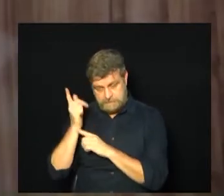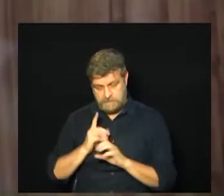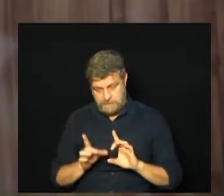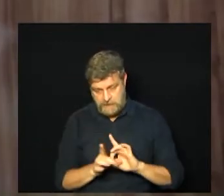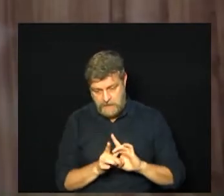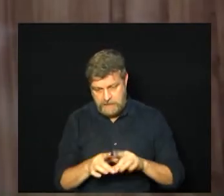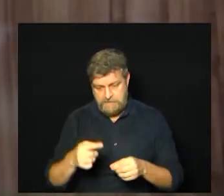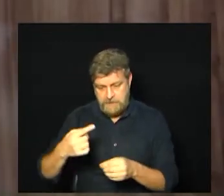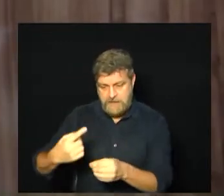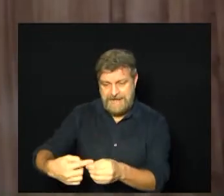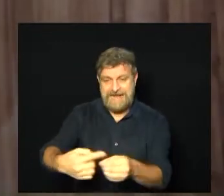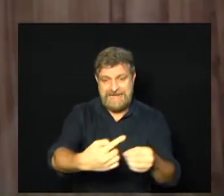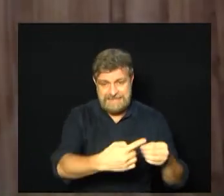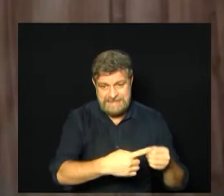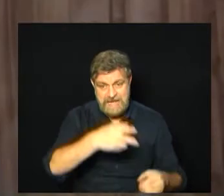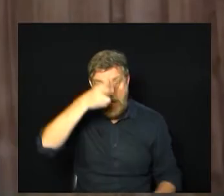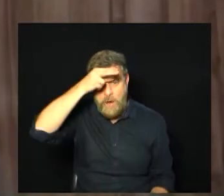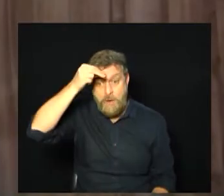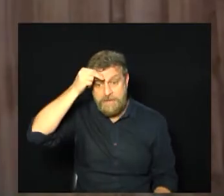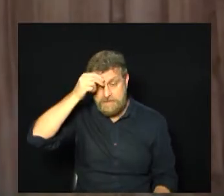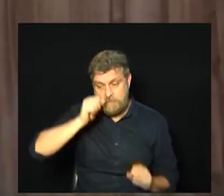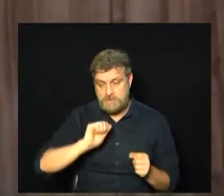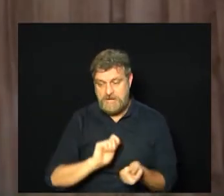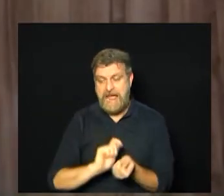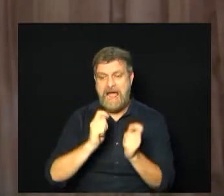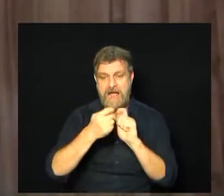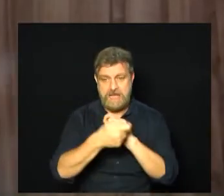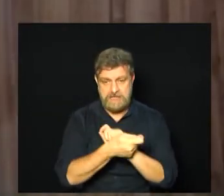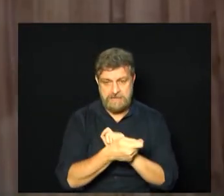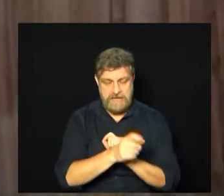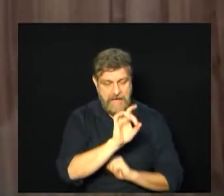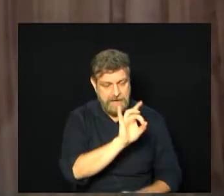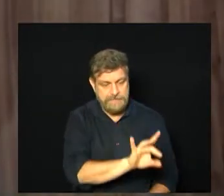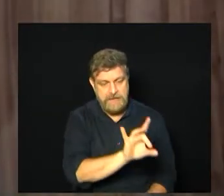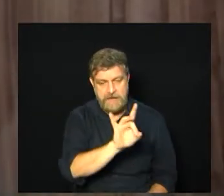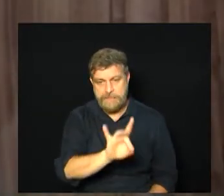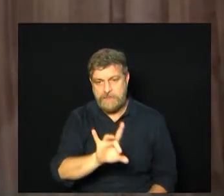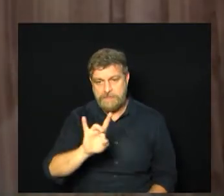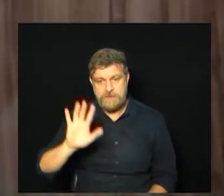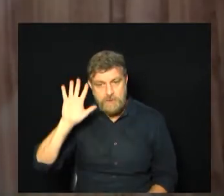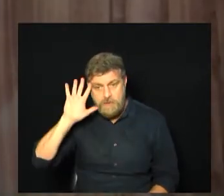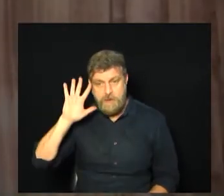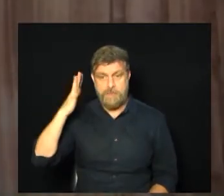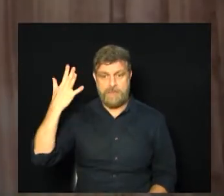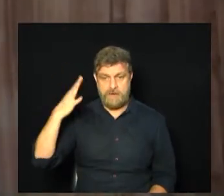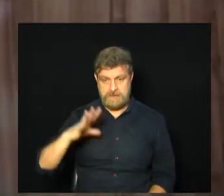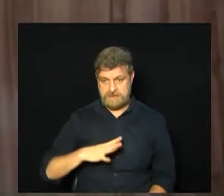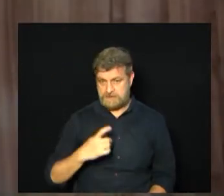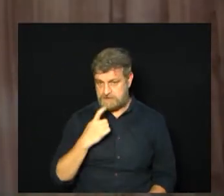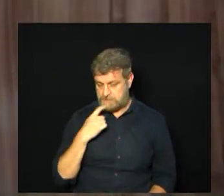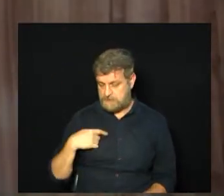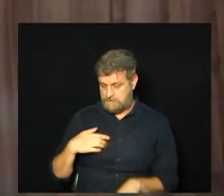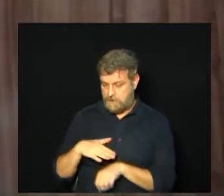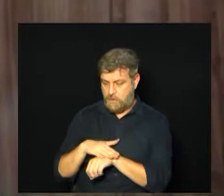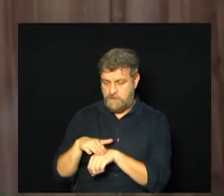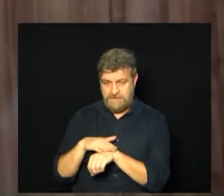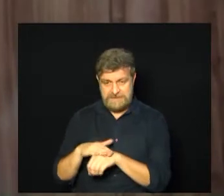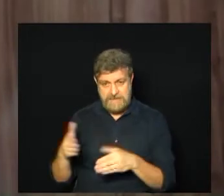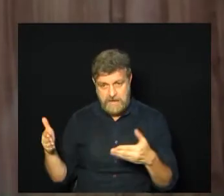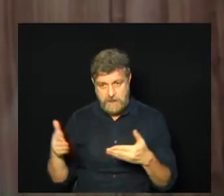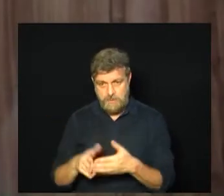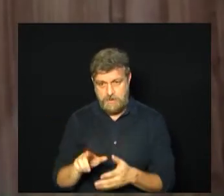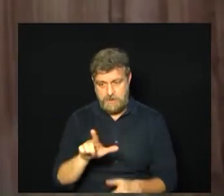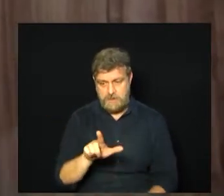dos municípios do estado para adaptarem de acordo com a sua própria realidade. E Campinas, pelo que nós vamos comentar agora com o